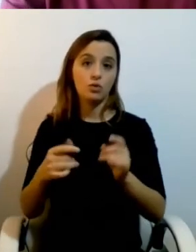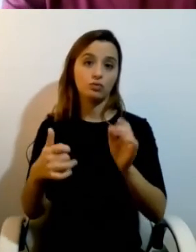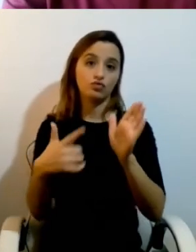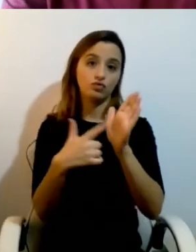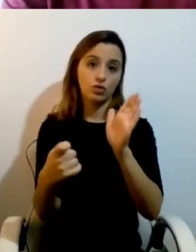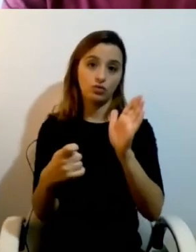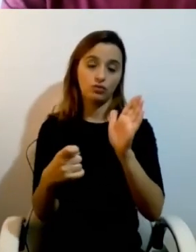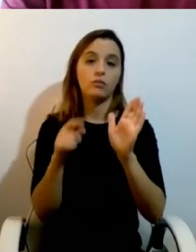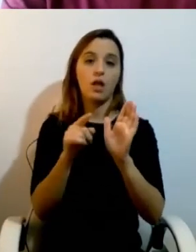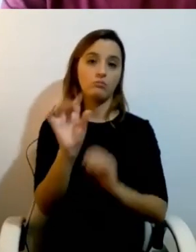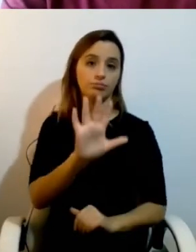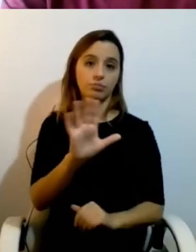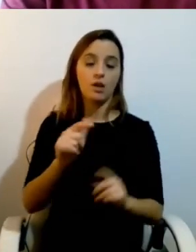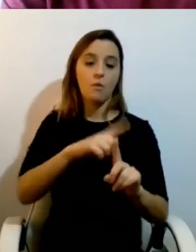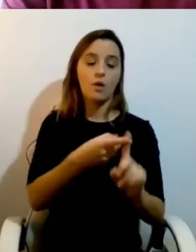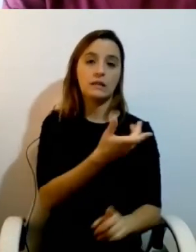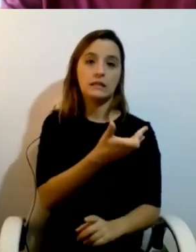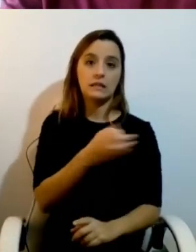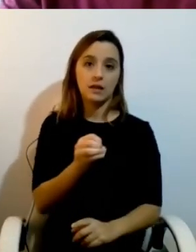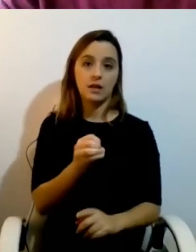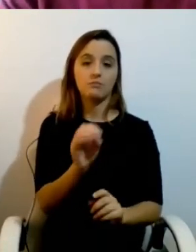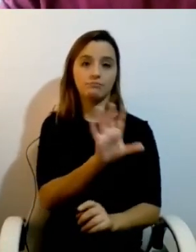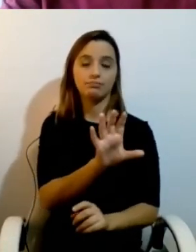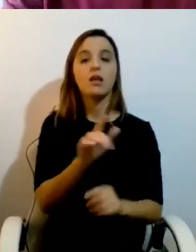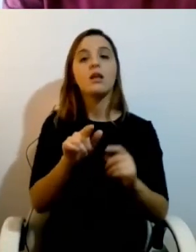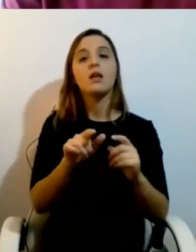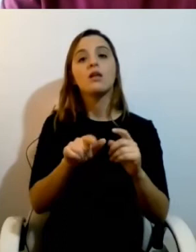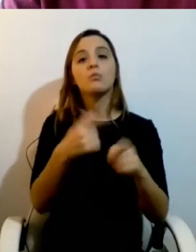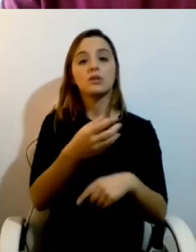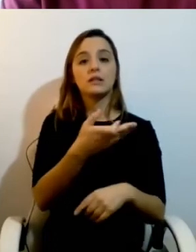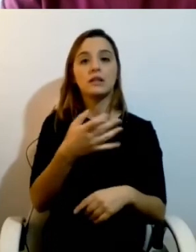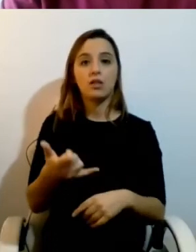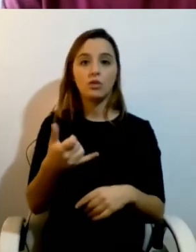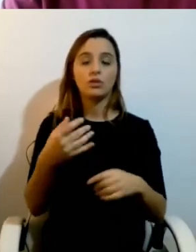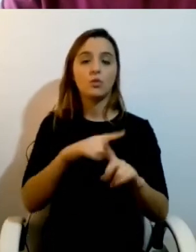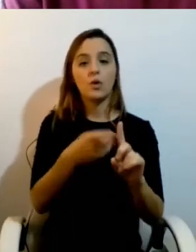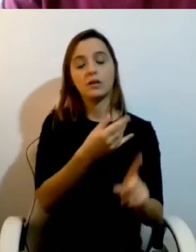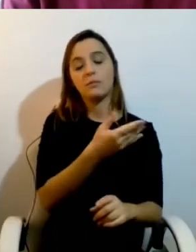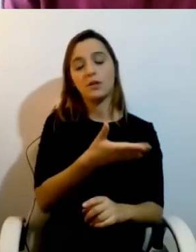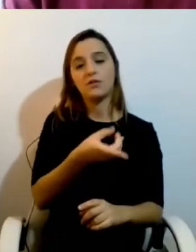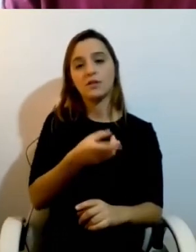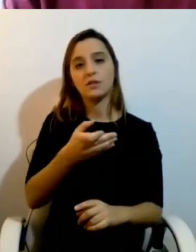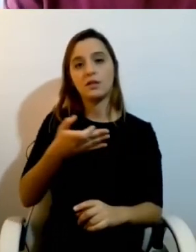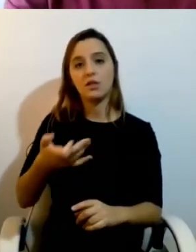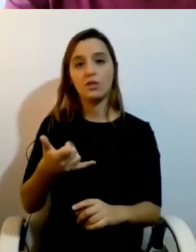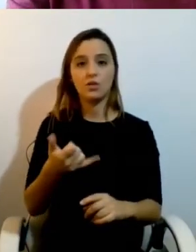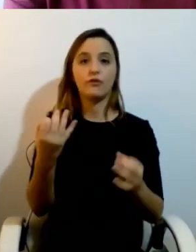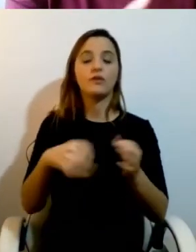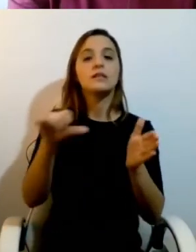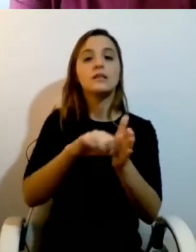Em 72 é criado o primeiro centro de vida independente em Berkeley, nos Estados Unidos. Na